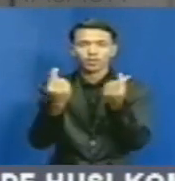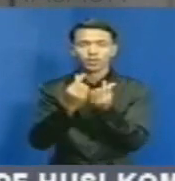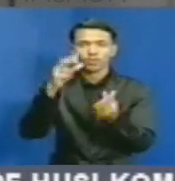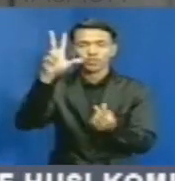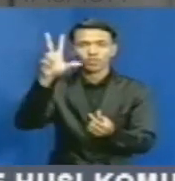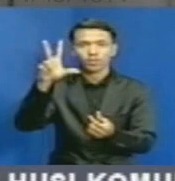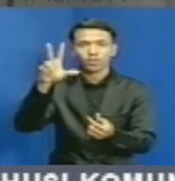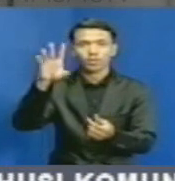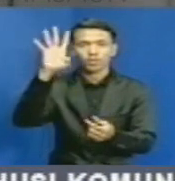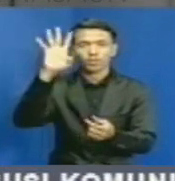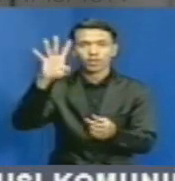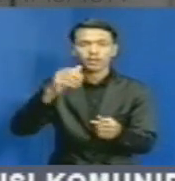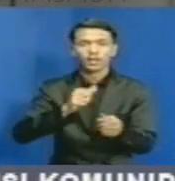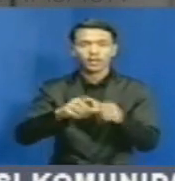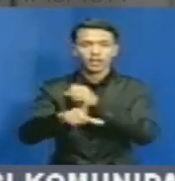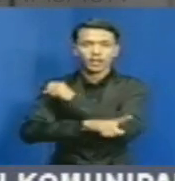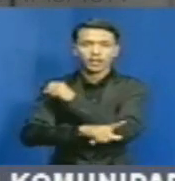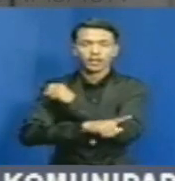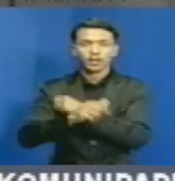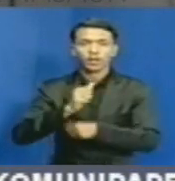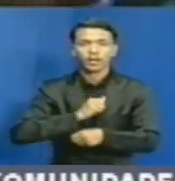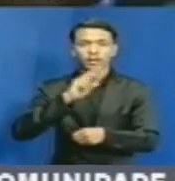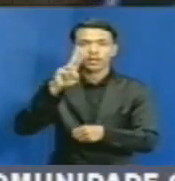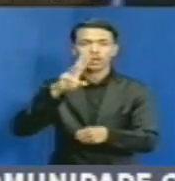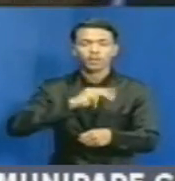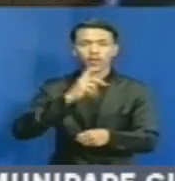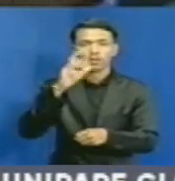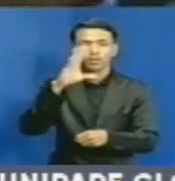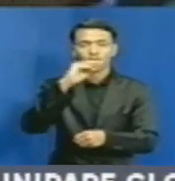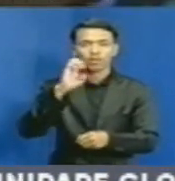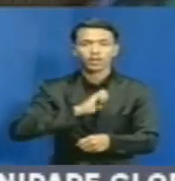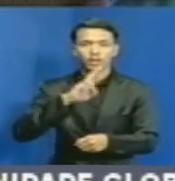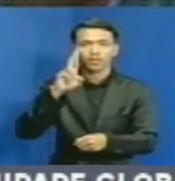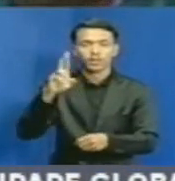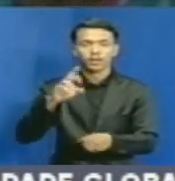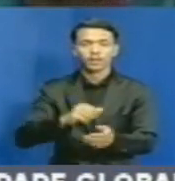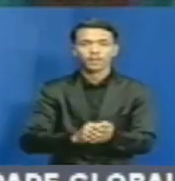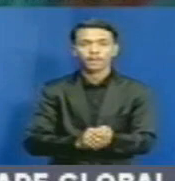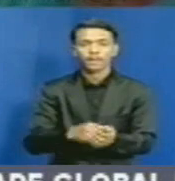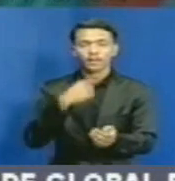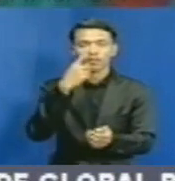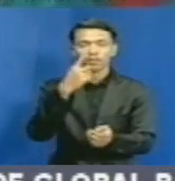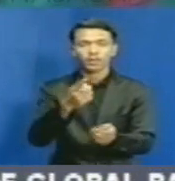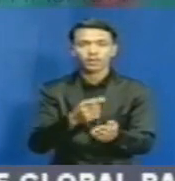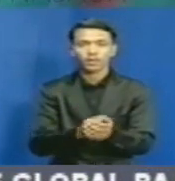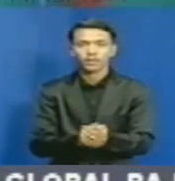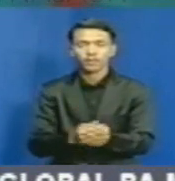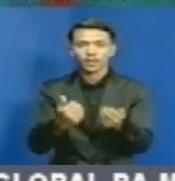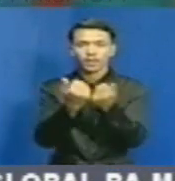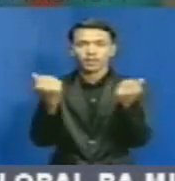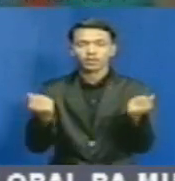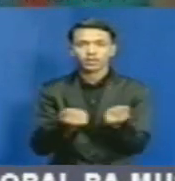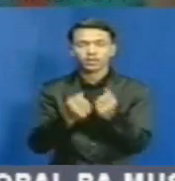grupo rato, né? Liquiçá, Aileu, Manatuto, Noemera. Domingos Sarroso Muniz Ataya afirma, a